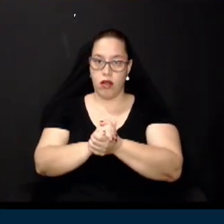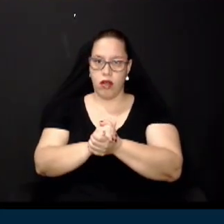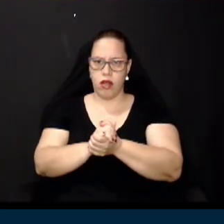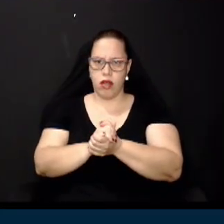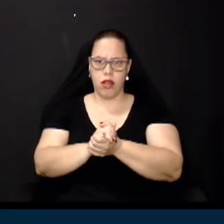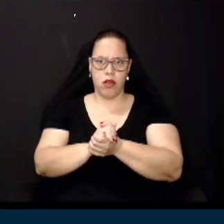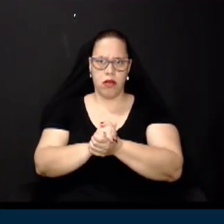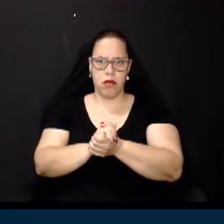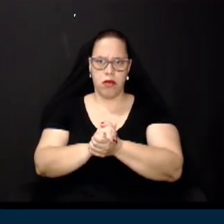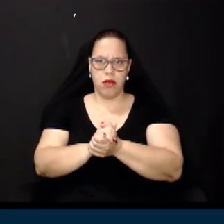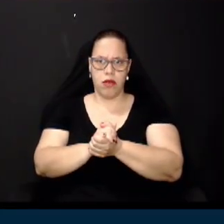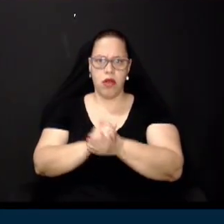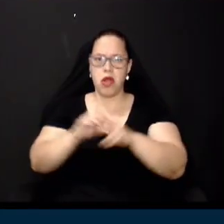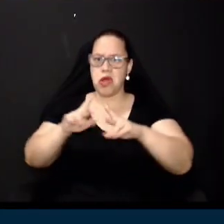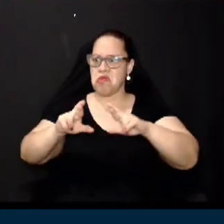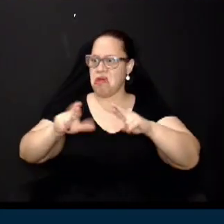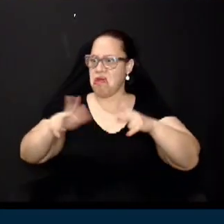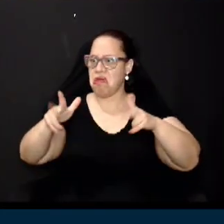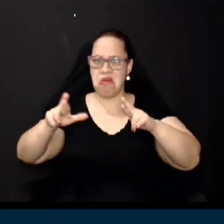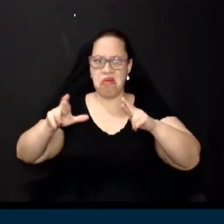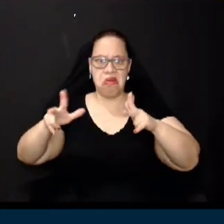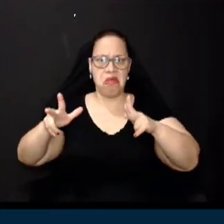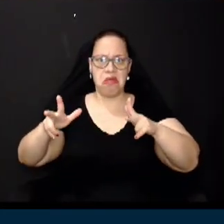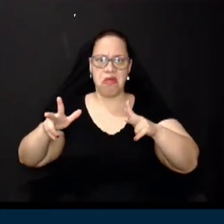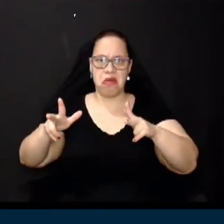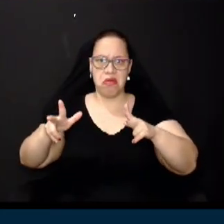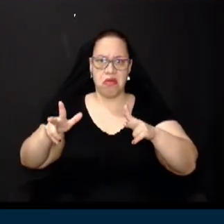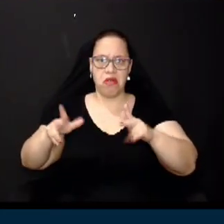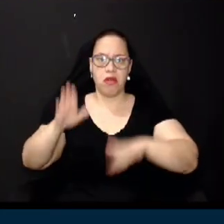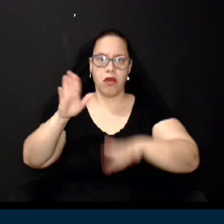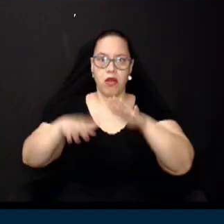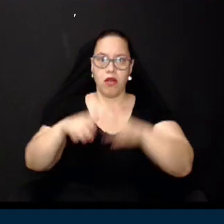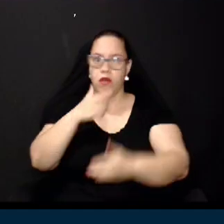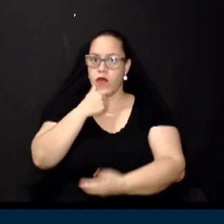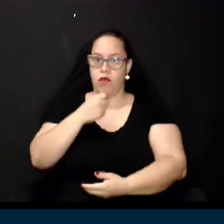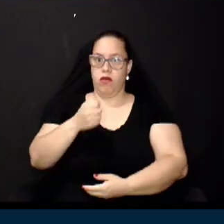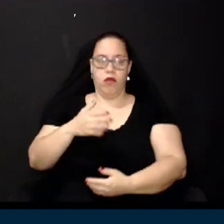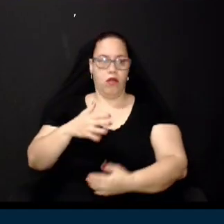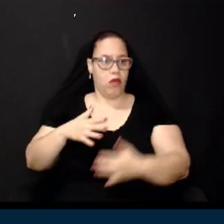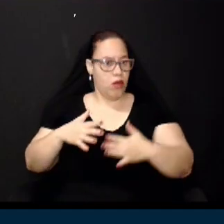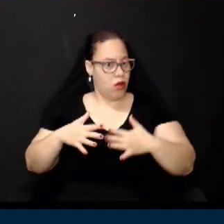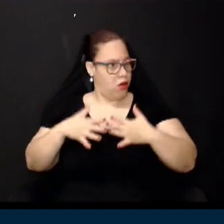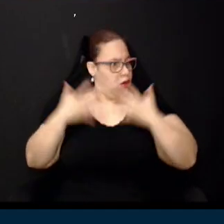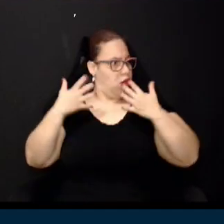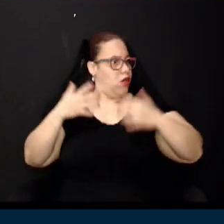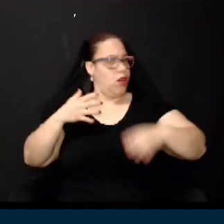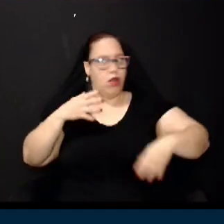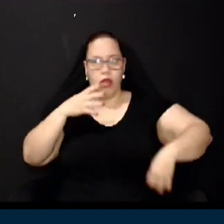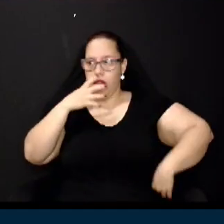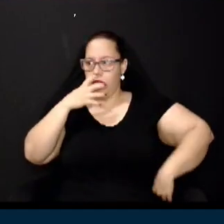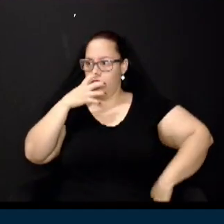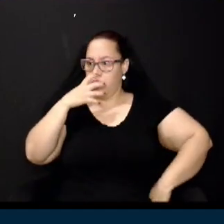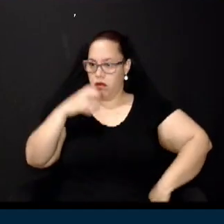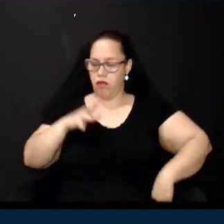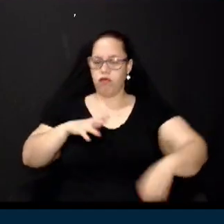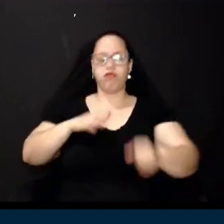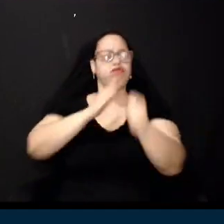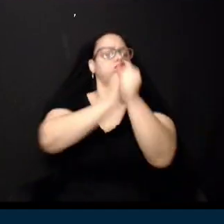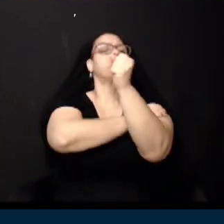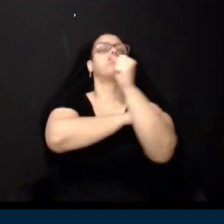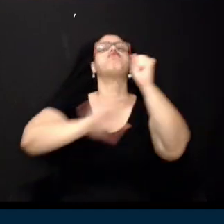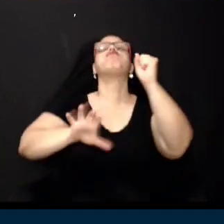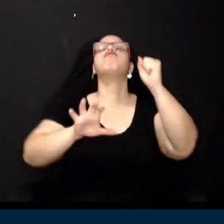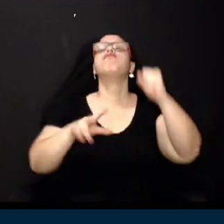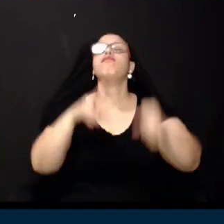completamente diferentes e até os ex-maridos assustam, né, com o empoderamento, a força